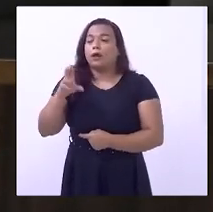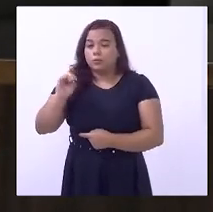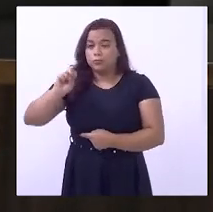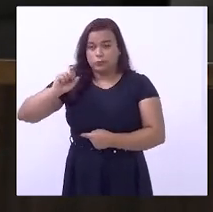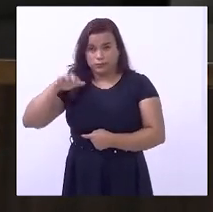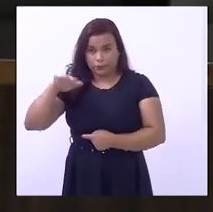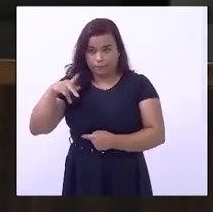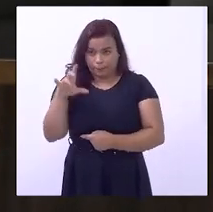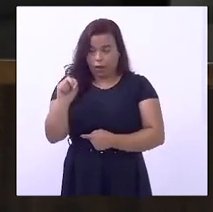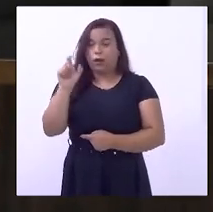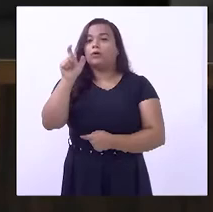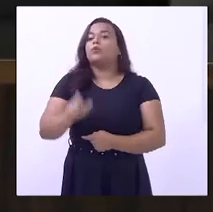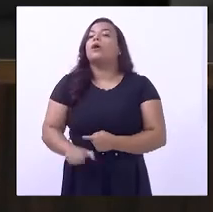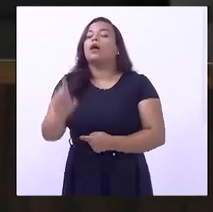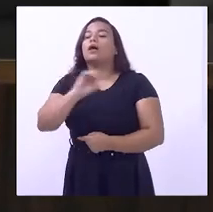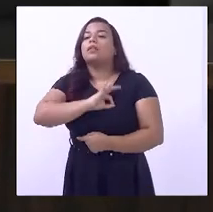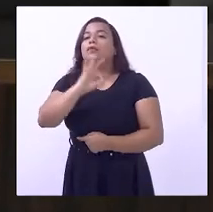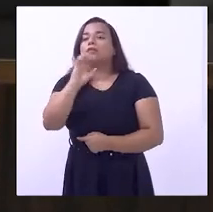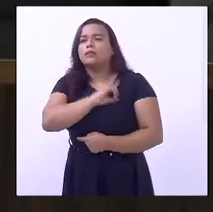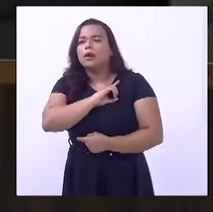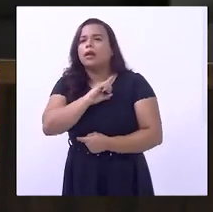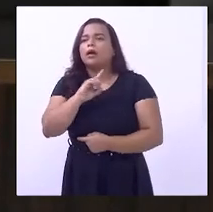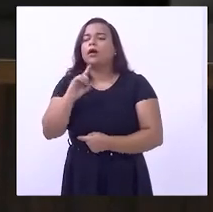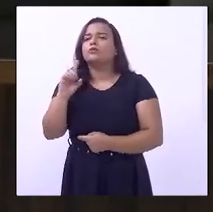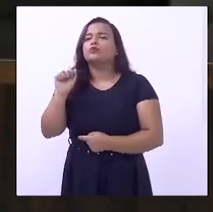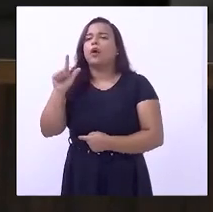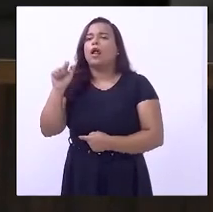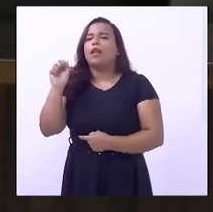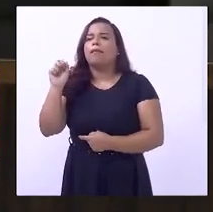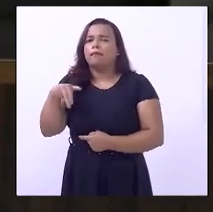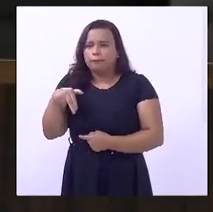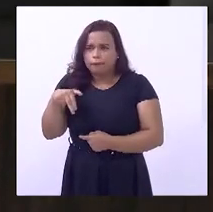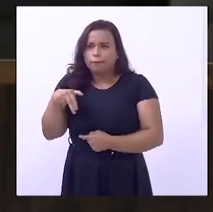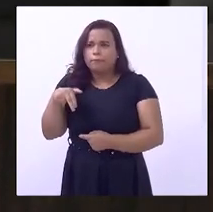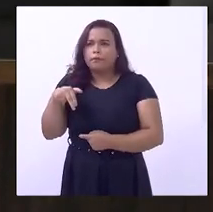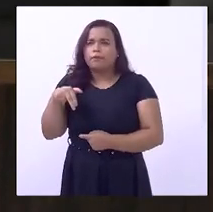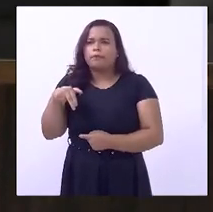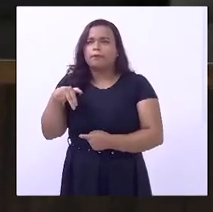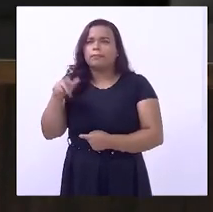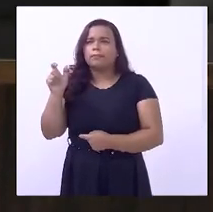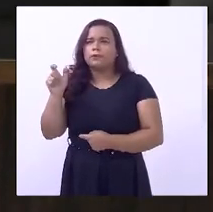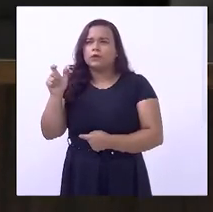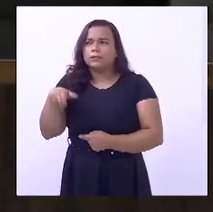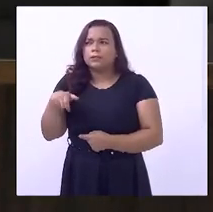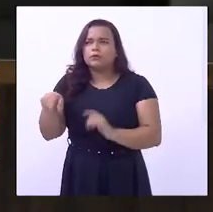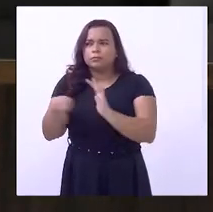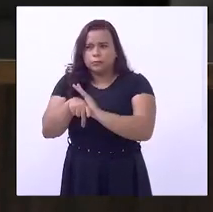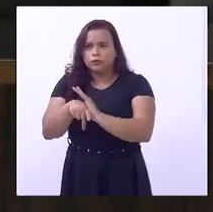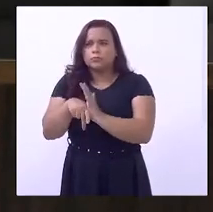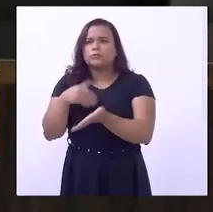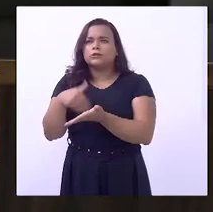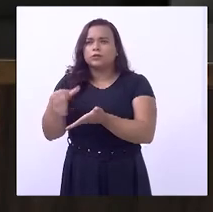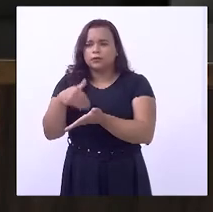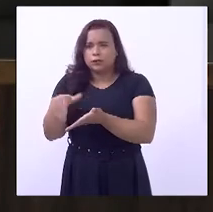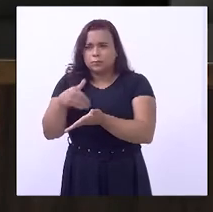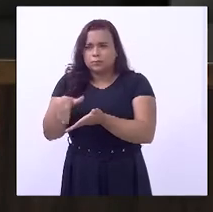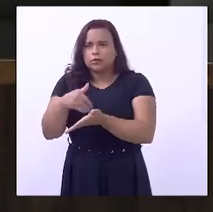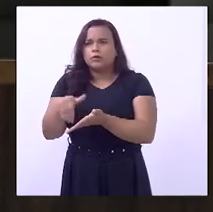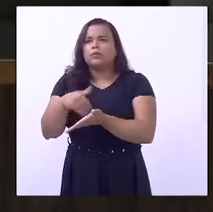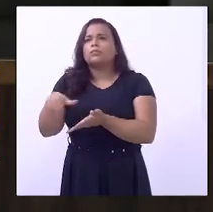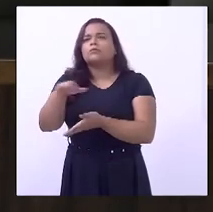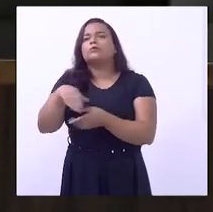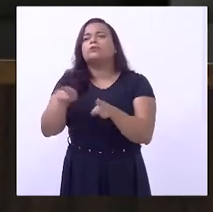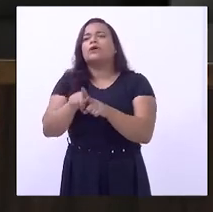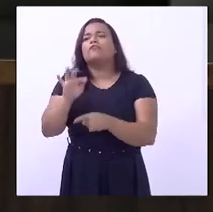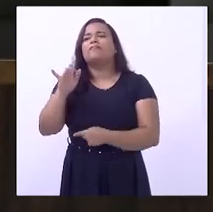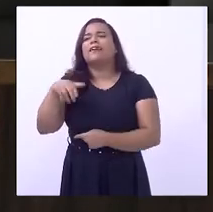doutor Alan Turnovski, ao secretário de Estado da Administração Penitenciária, delegado da Polícia Fernando Silva Veloso, e ao secretário